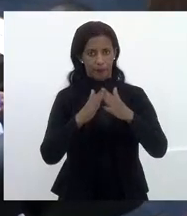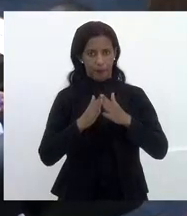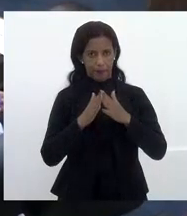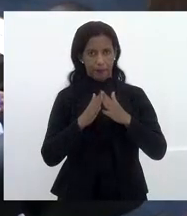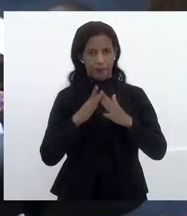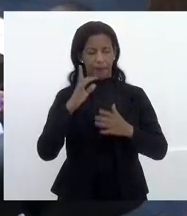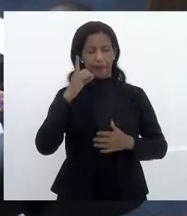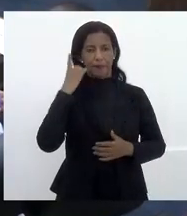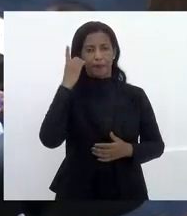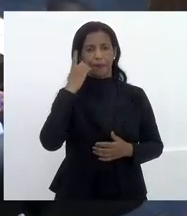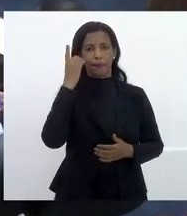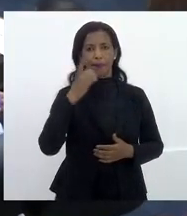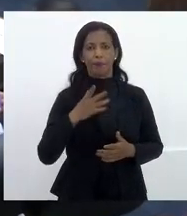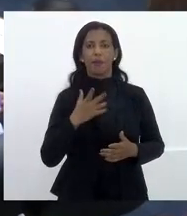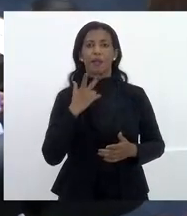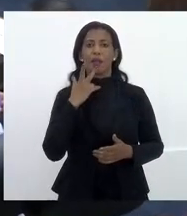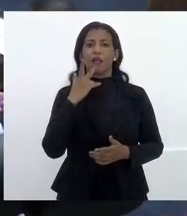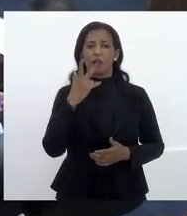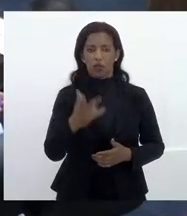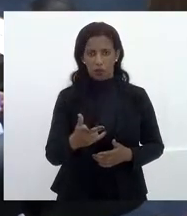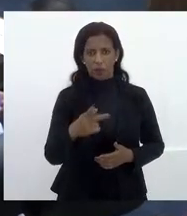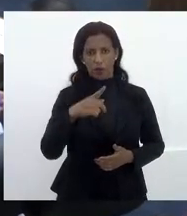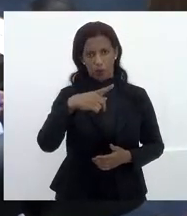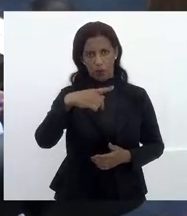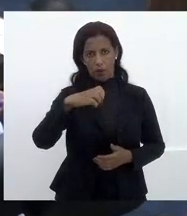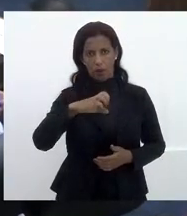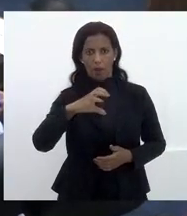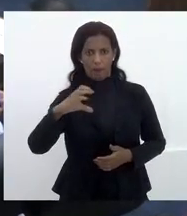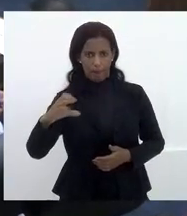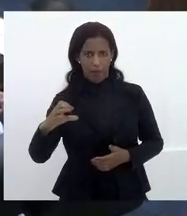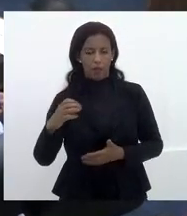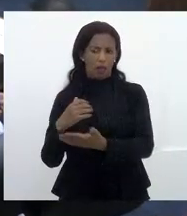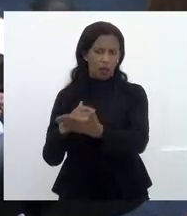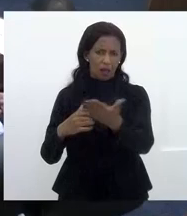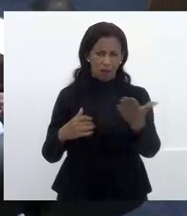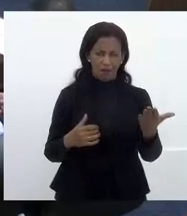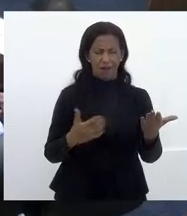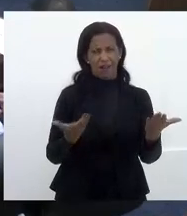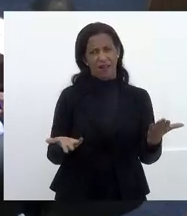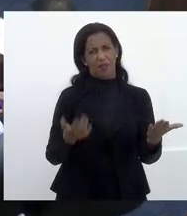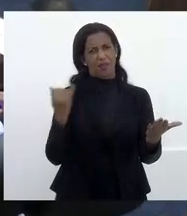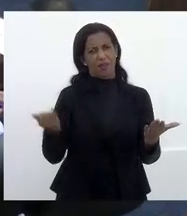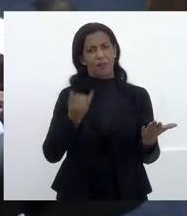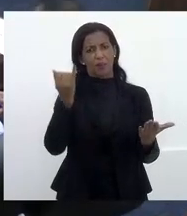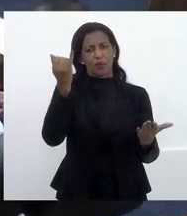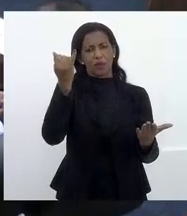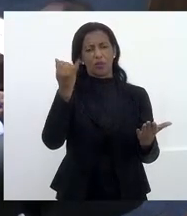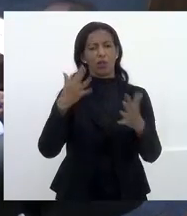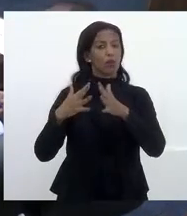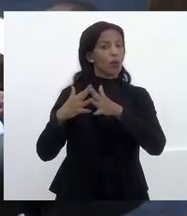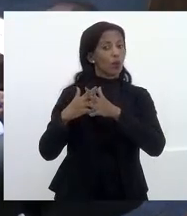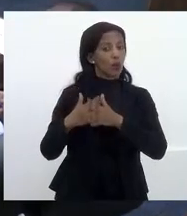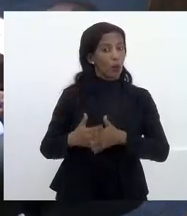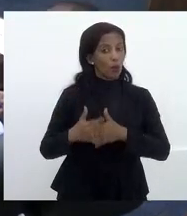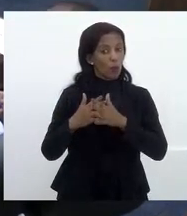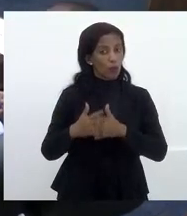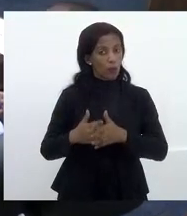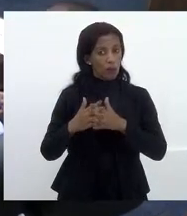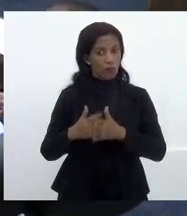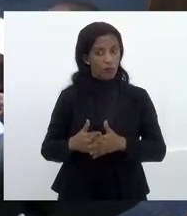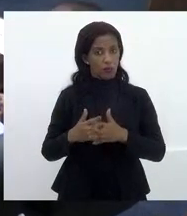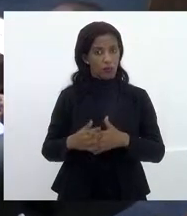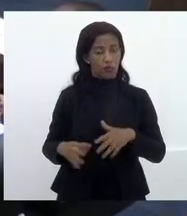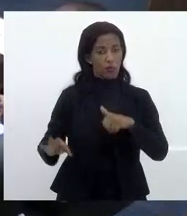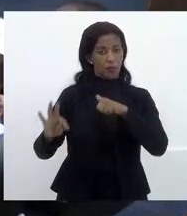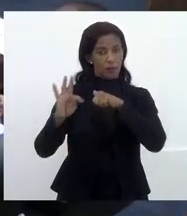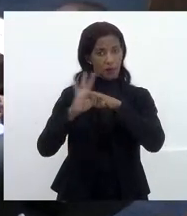já foi levantada a questão da PEC que ingressou claro que a palavra deputados vai ser mantida Mas é só para não confundir com a palavra sobre